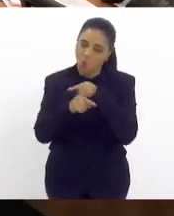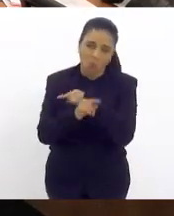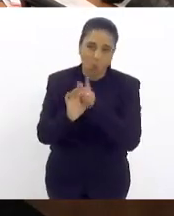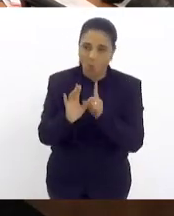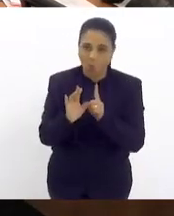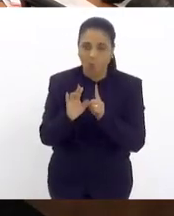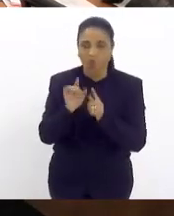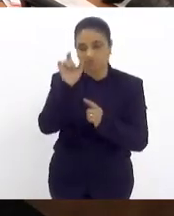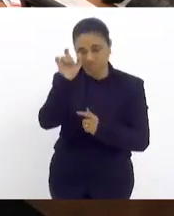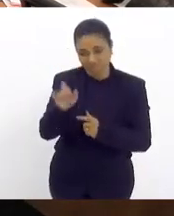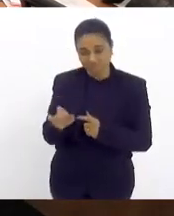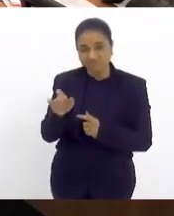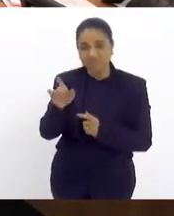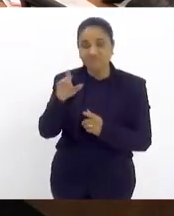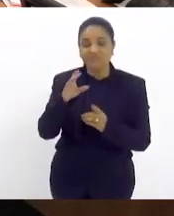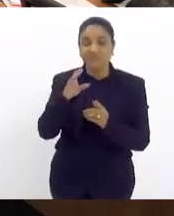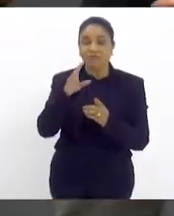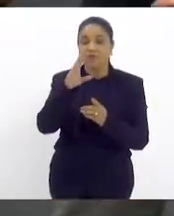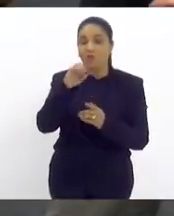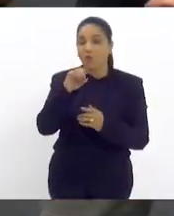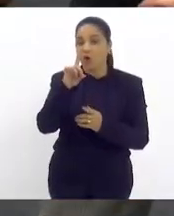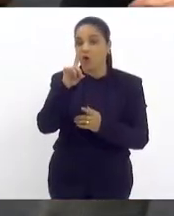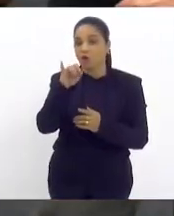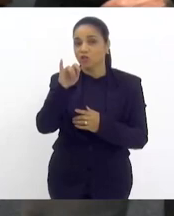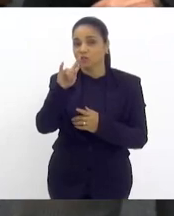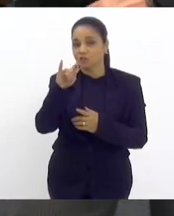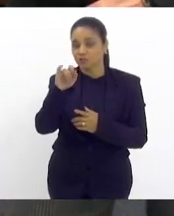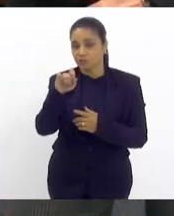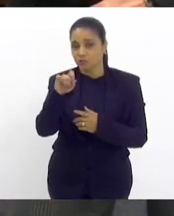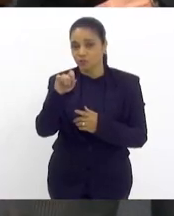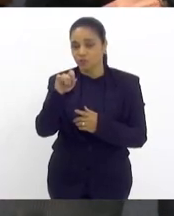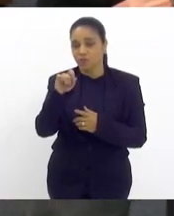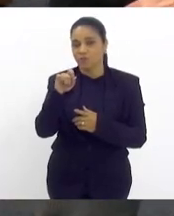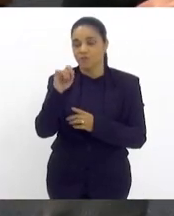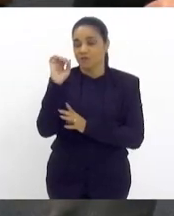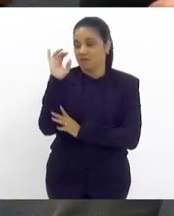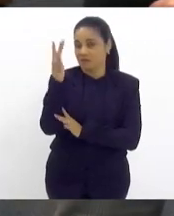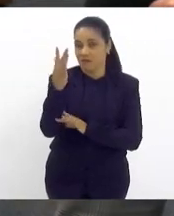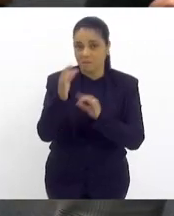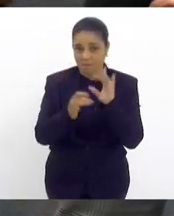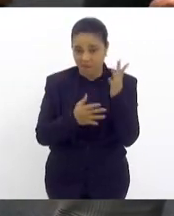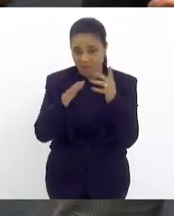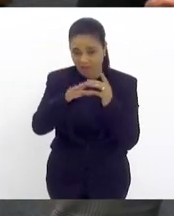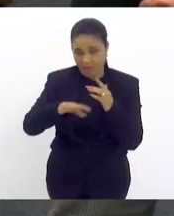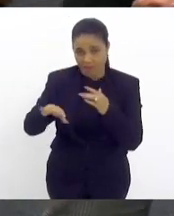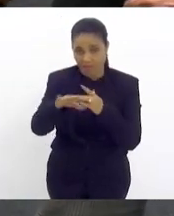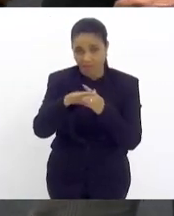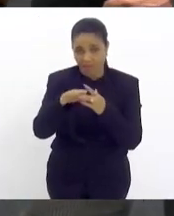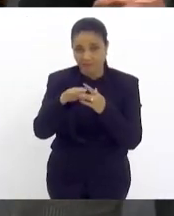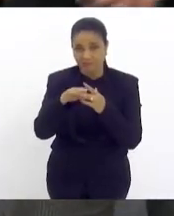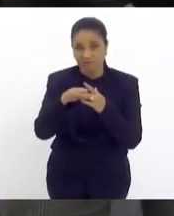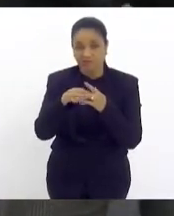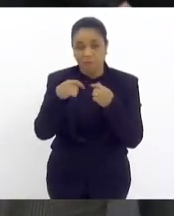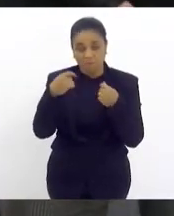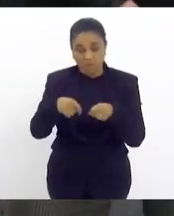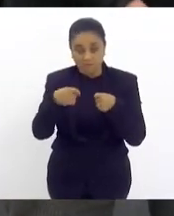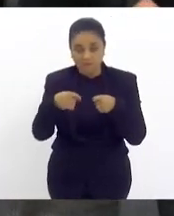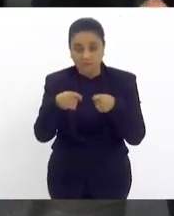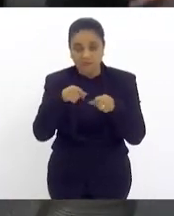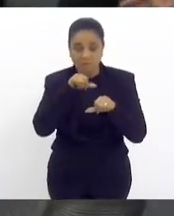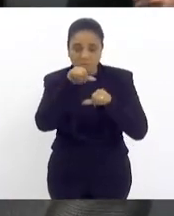no seu Código Ambiental vossa excelência não tiver mexendo nas estruturas